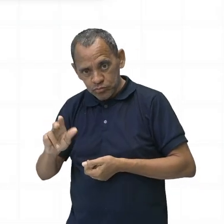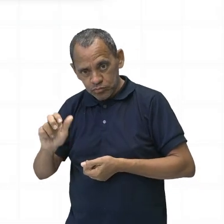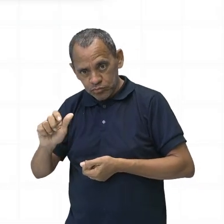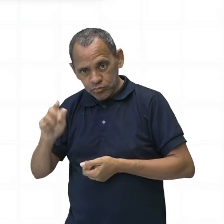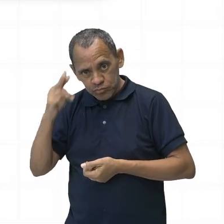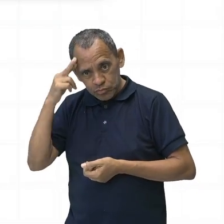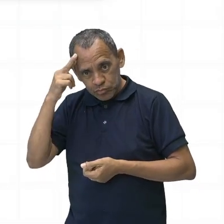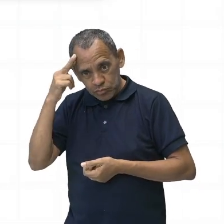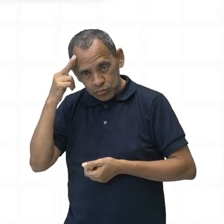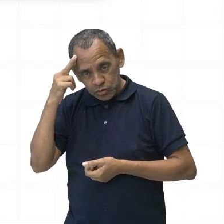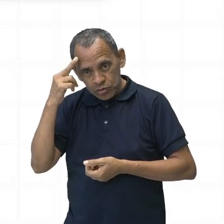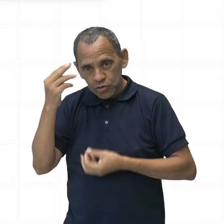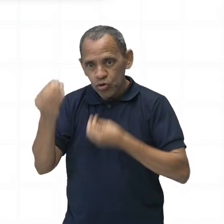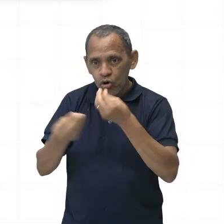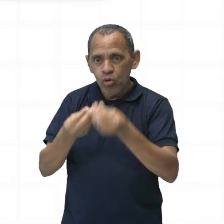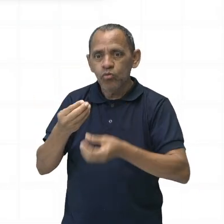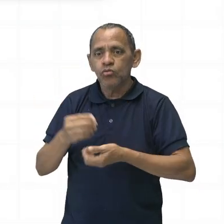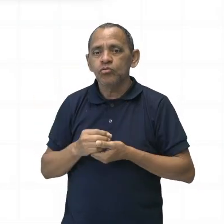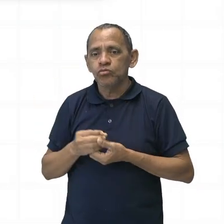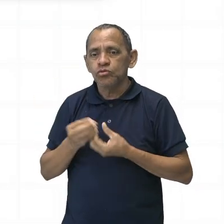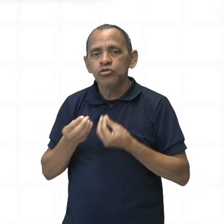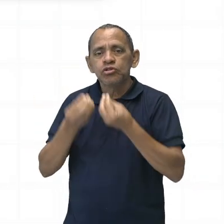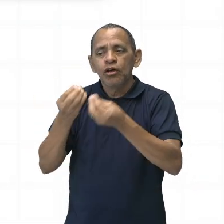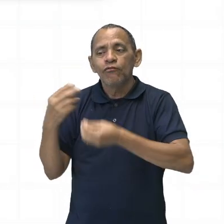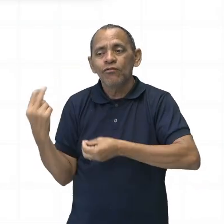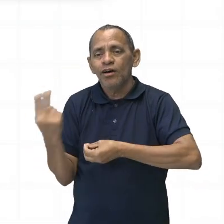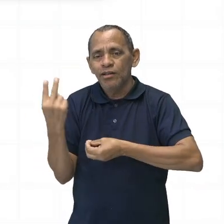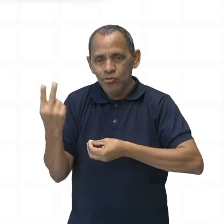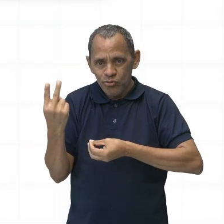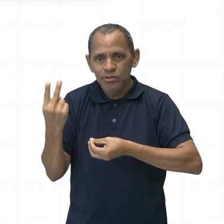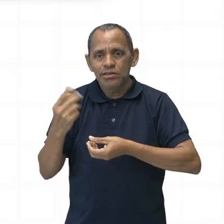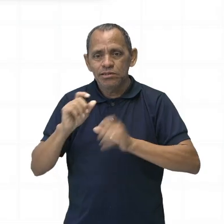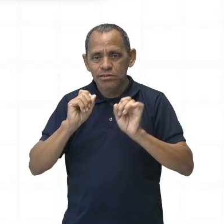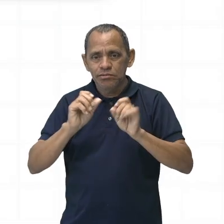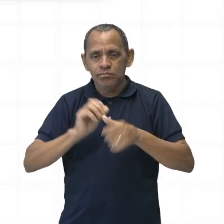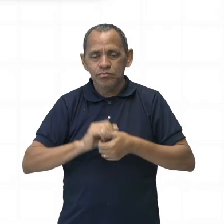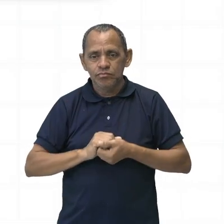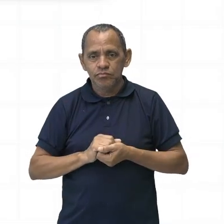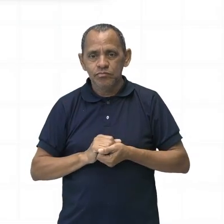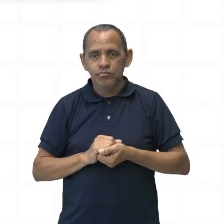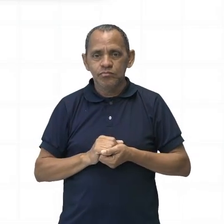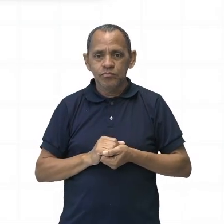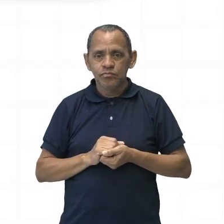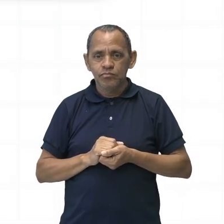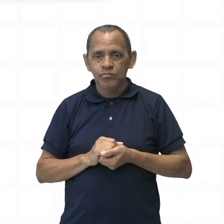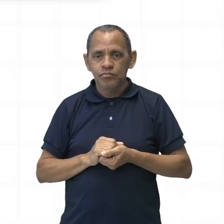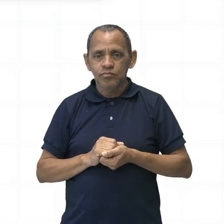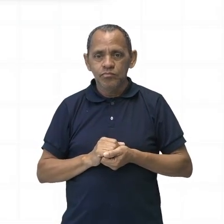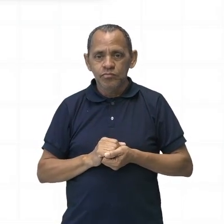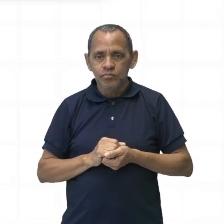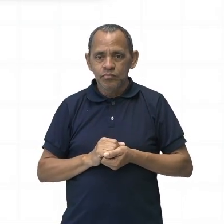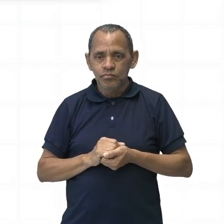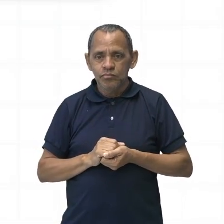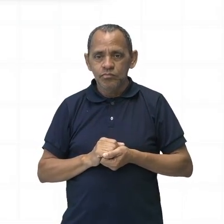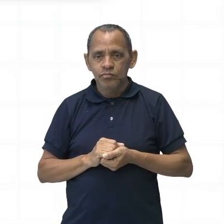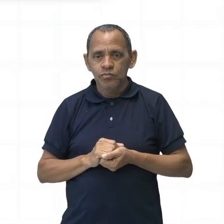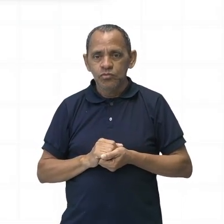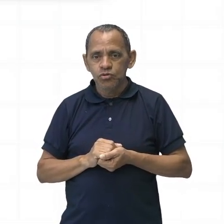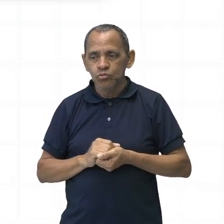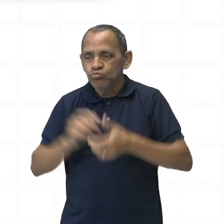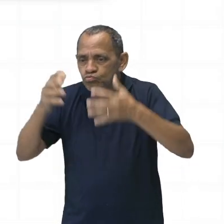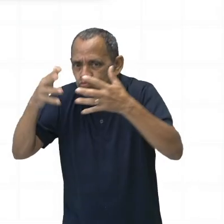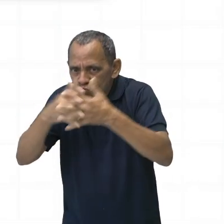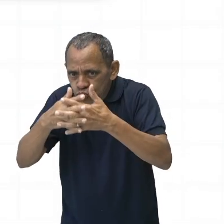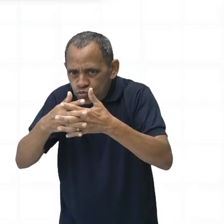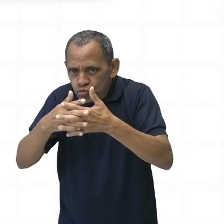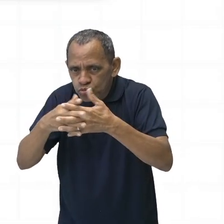nesse estudo. A gente lembra que quando eu falo em valores, a gente pensa em axiologia, né? A dimensão